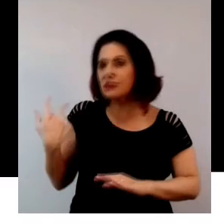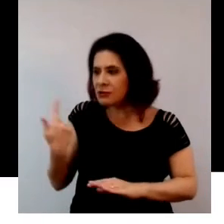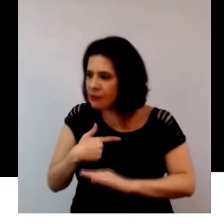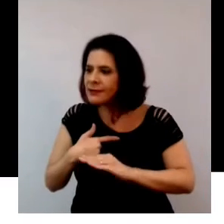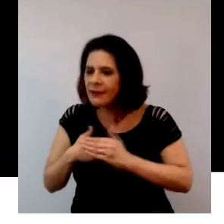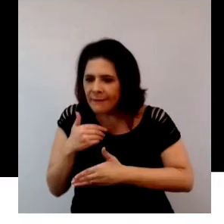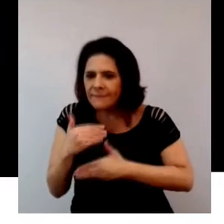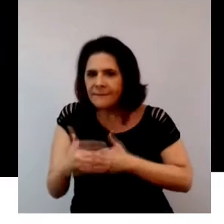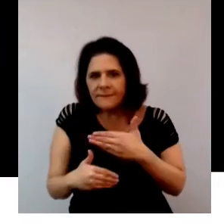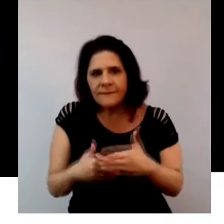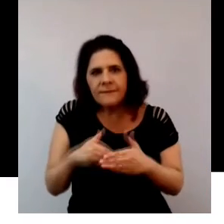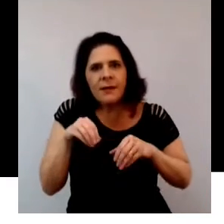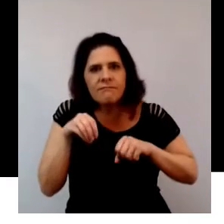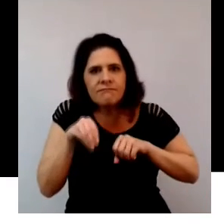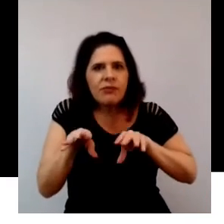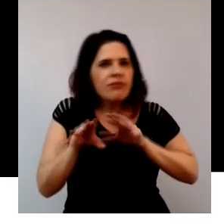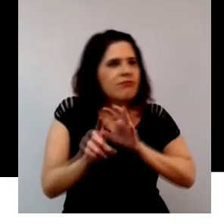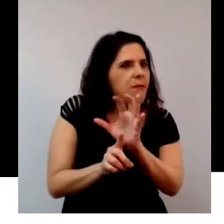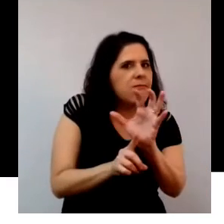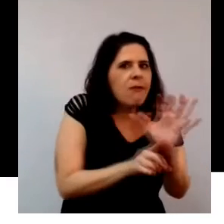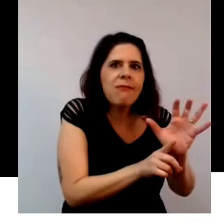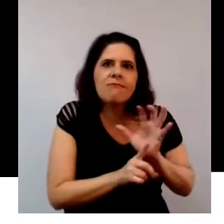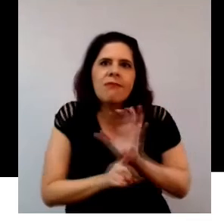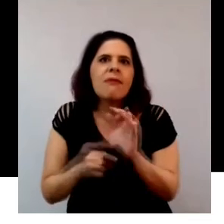esse movimento já é diferente, né?